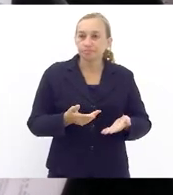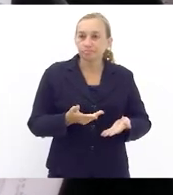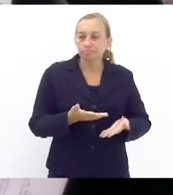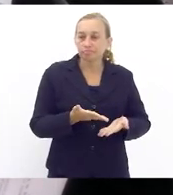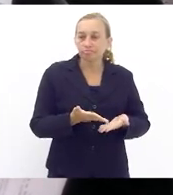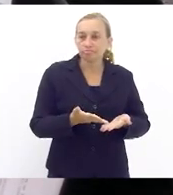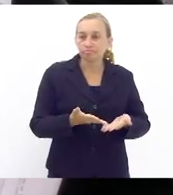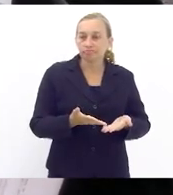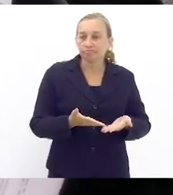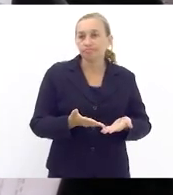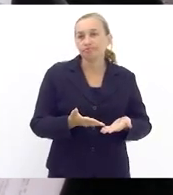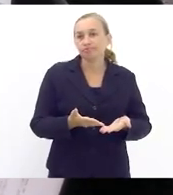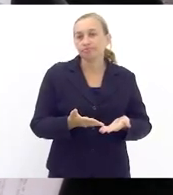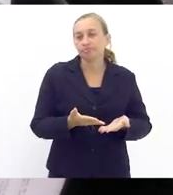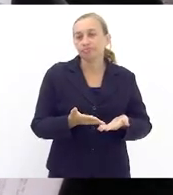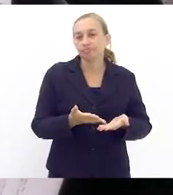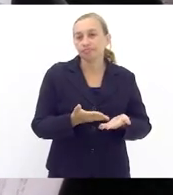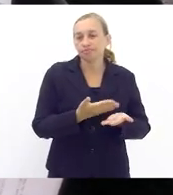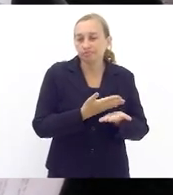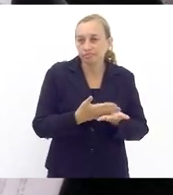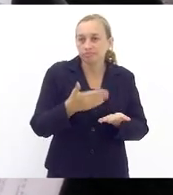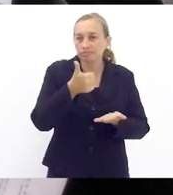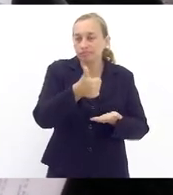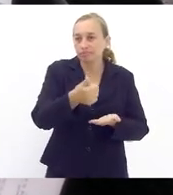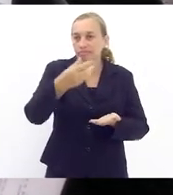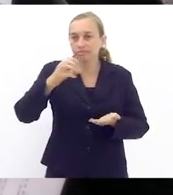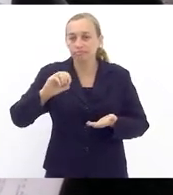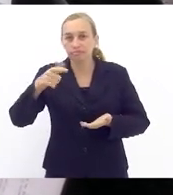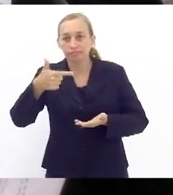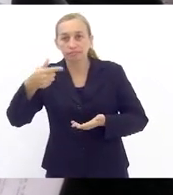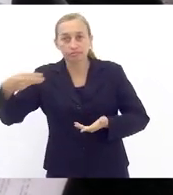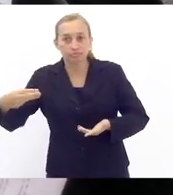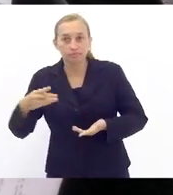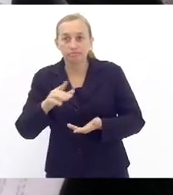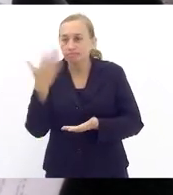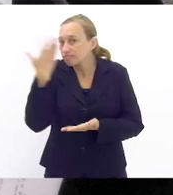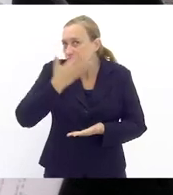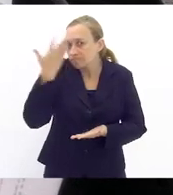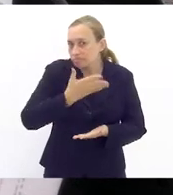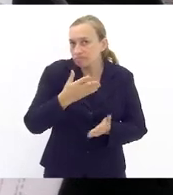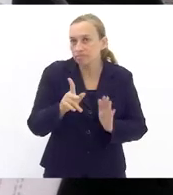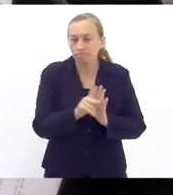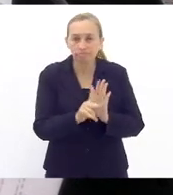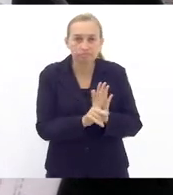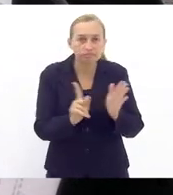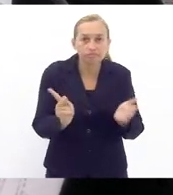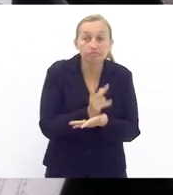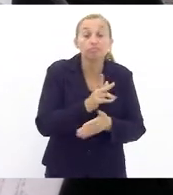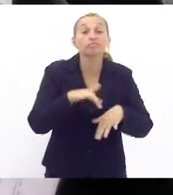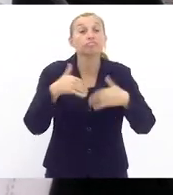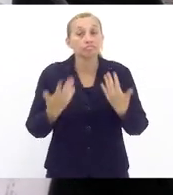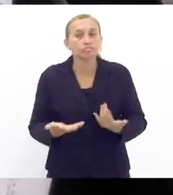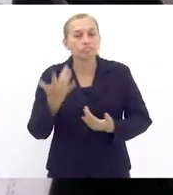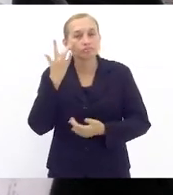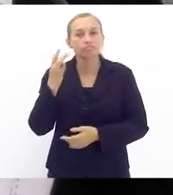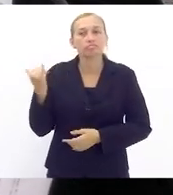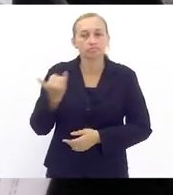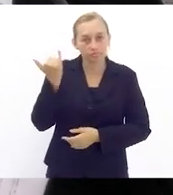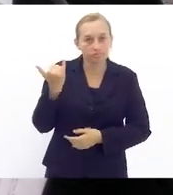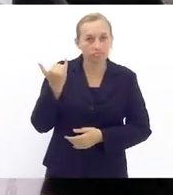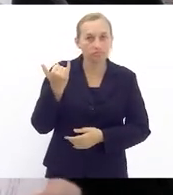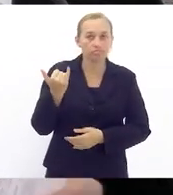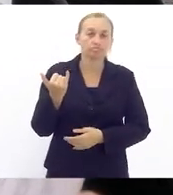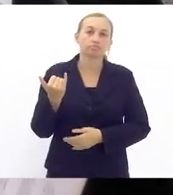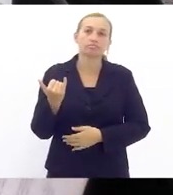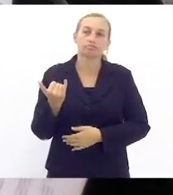foi colocado aqui que é um projeto desde 2013 porém né não se vê esse projeto acontecendo Então acho que isso é muito importante a gente colocar